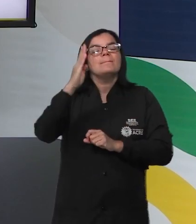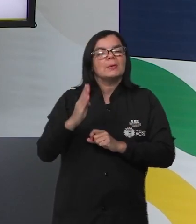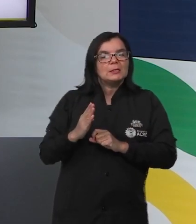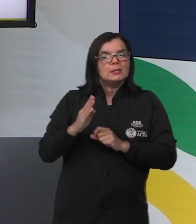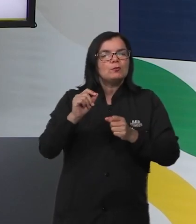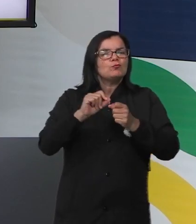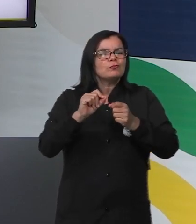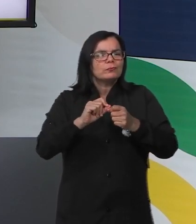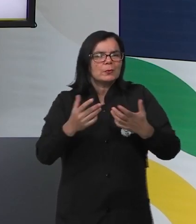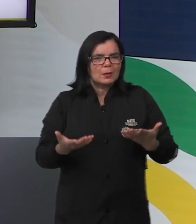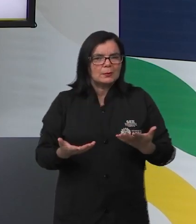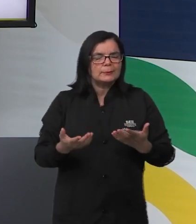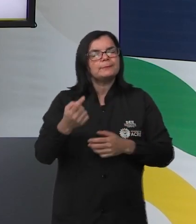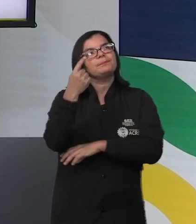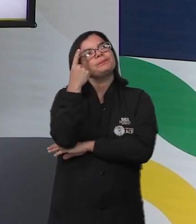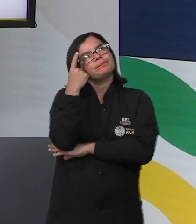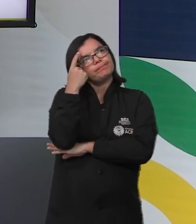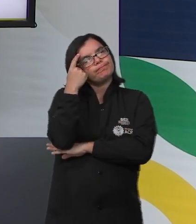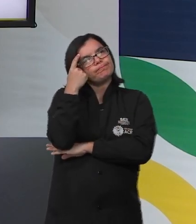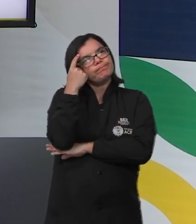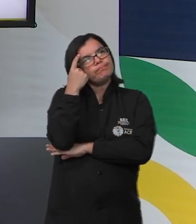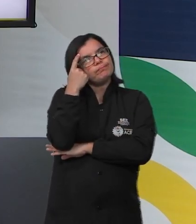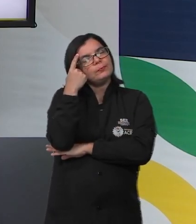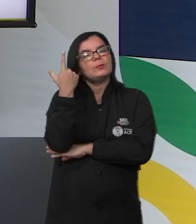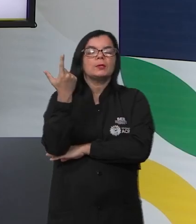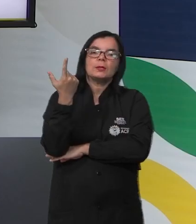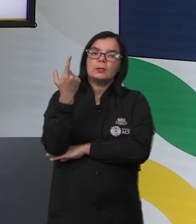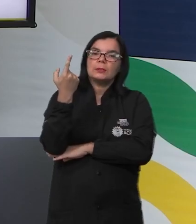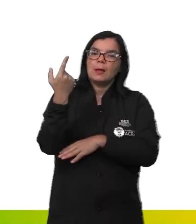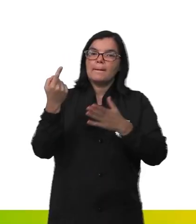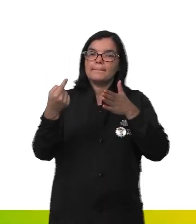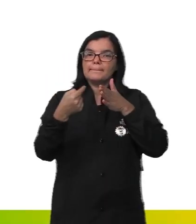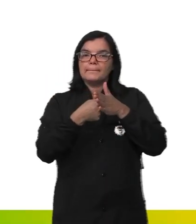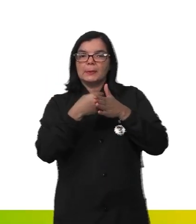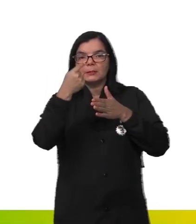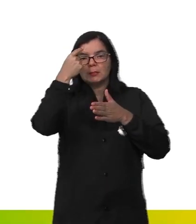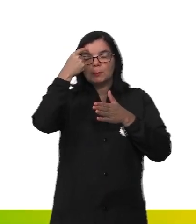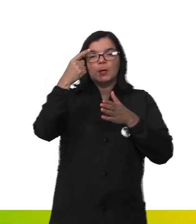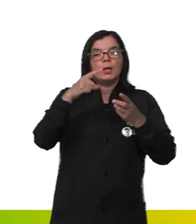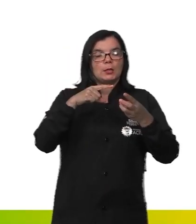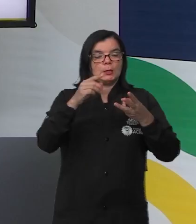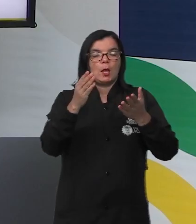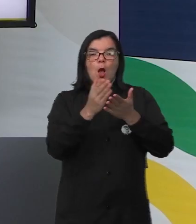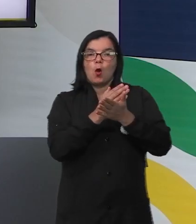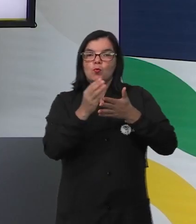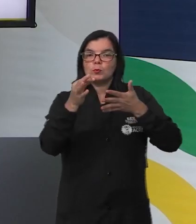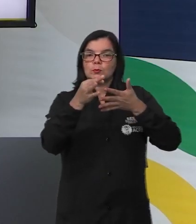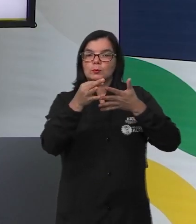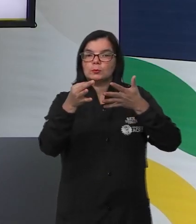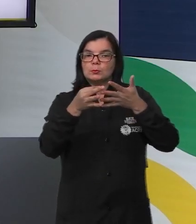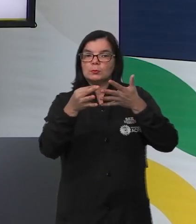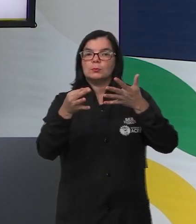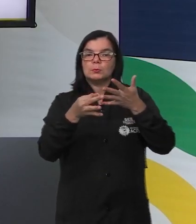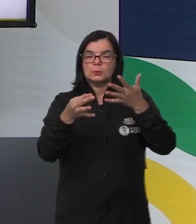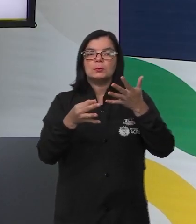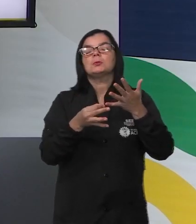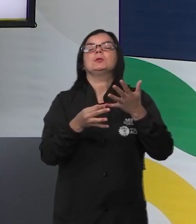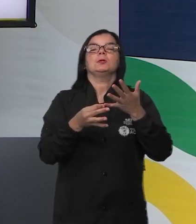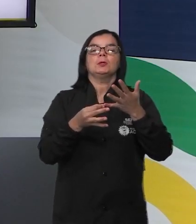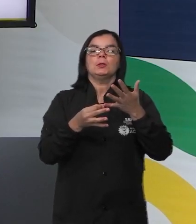brasileiro? Faça essa reflexão, faça esse insight de pensamentos. Aqui nós temos alguns pontos que